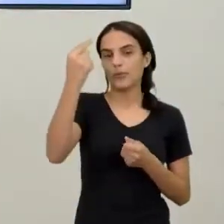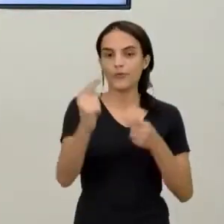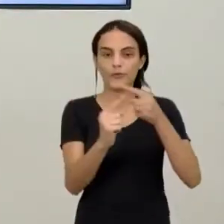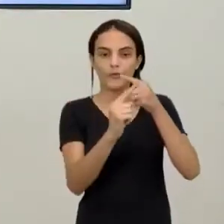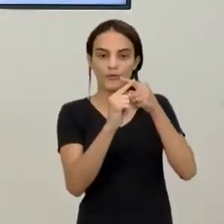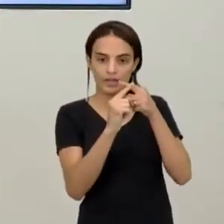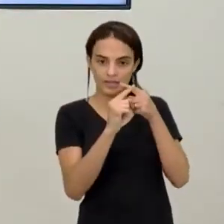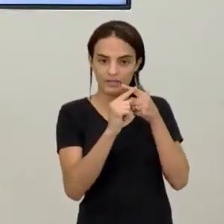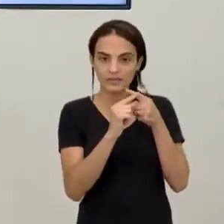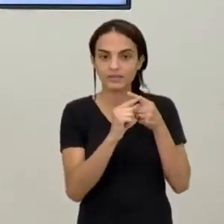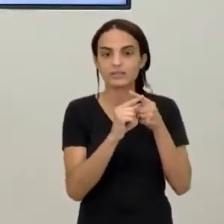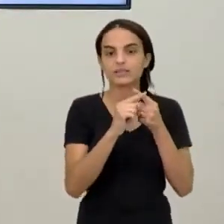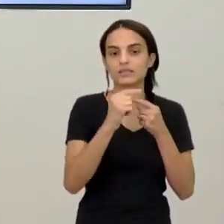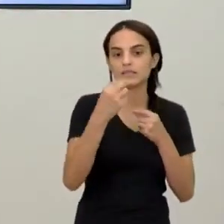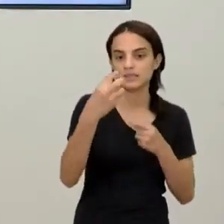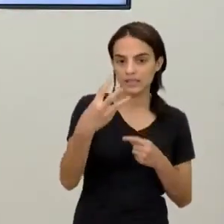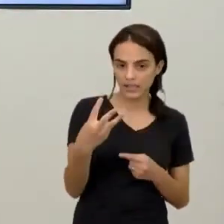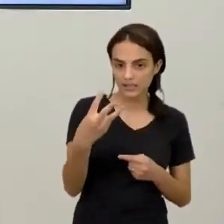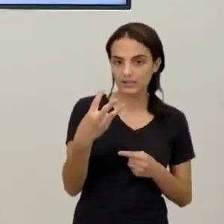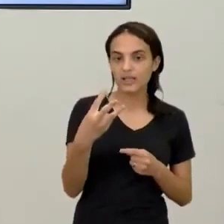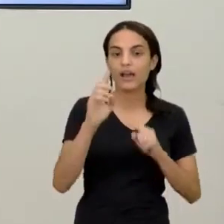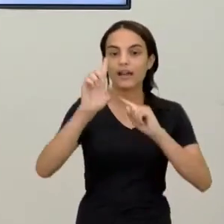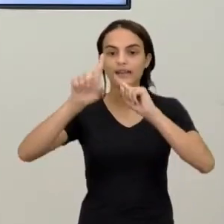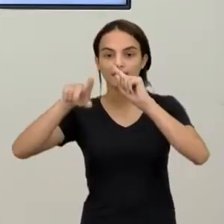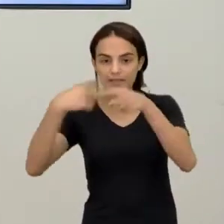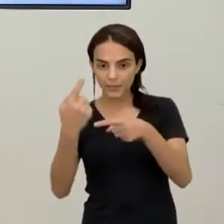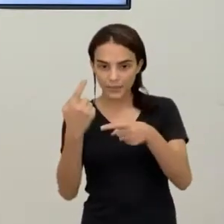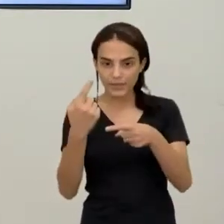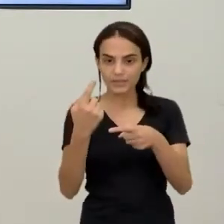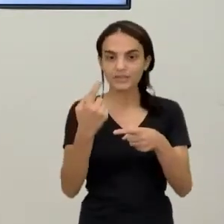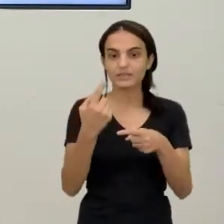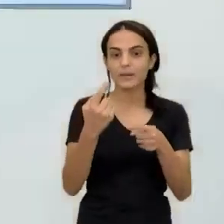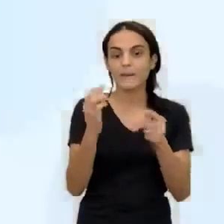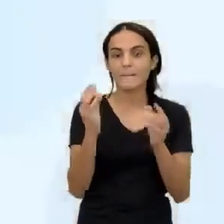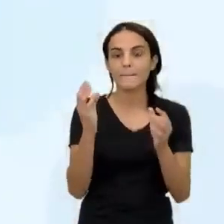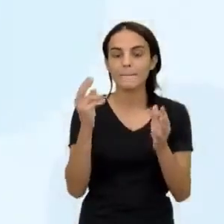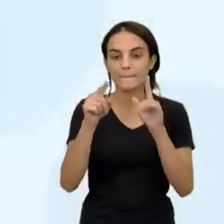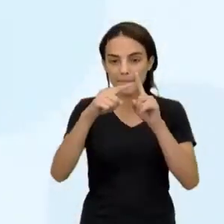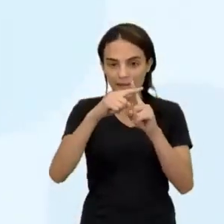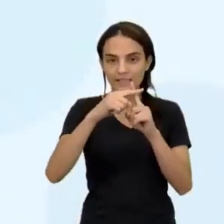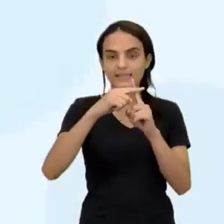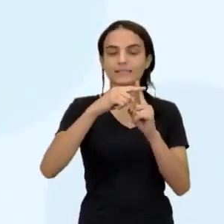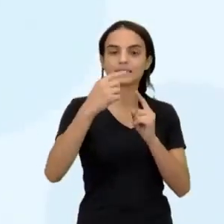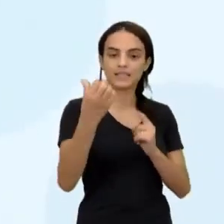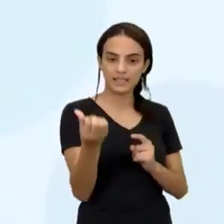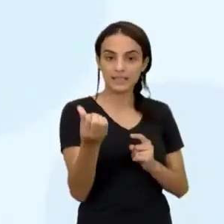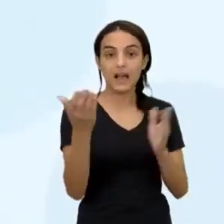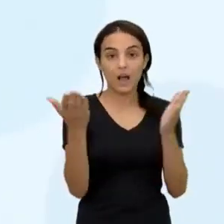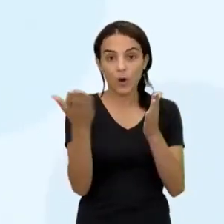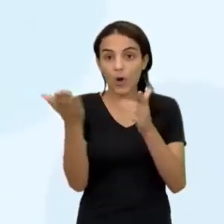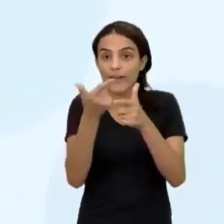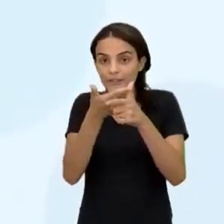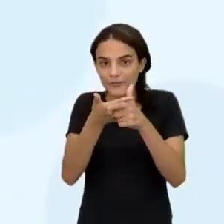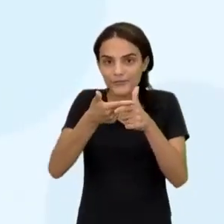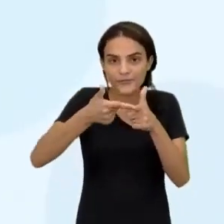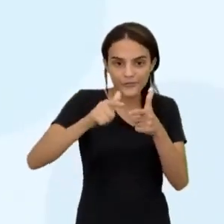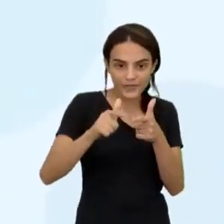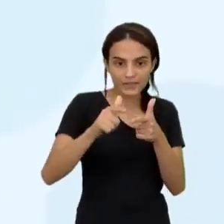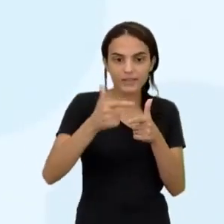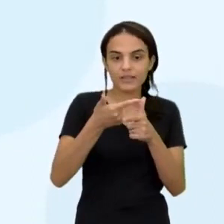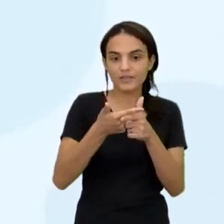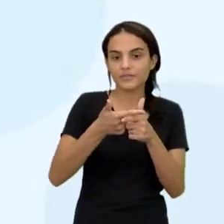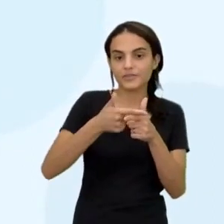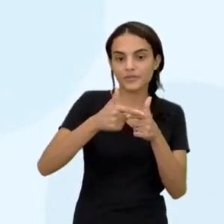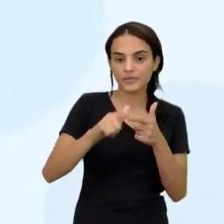3 e ao resultado soma 6, beleza? Vamos lá, continuando. Divida o que você achou